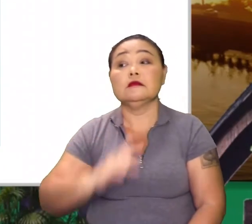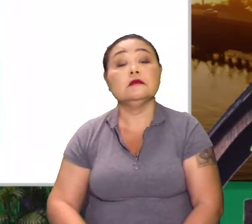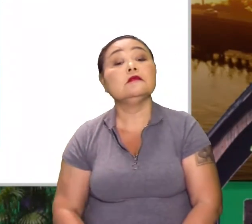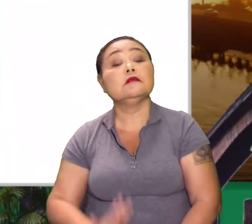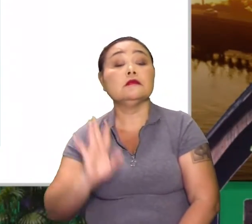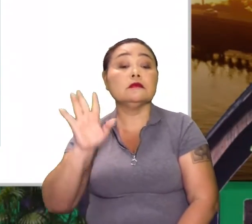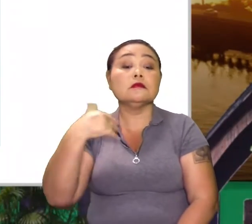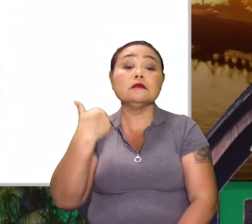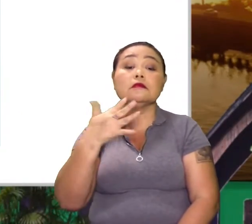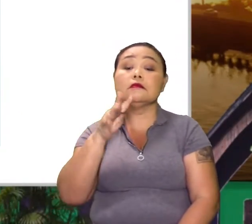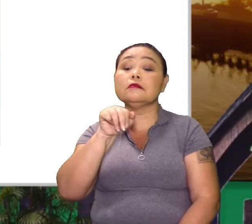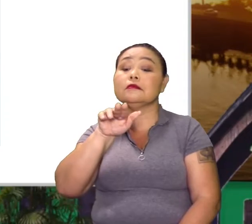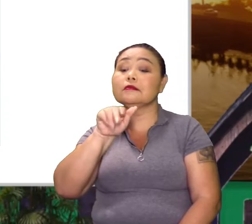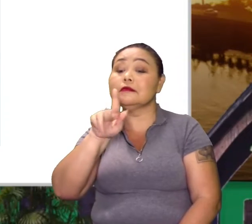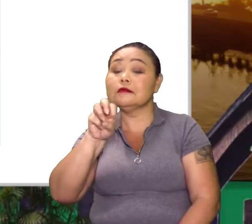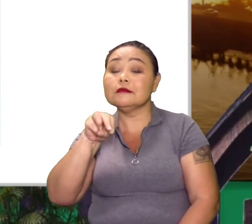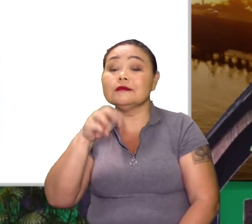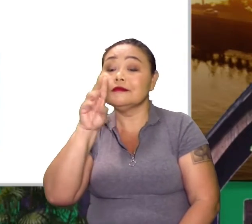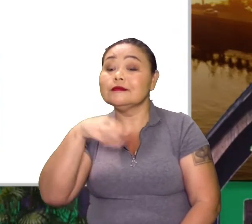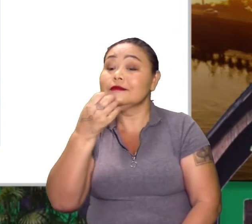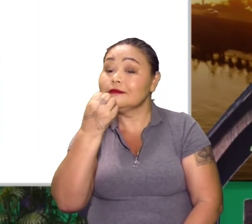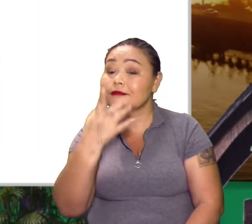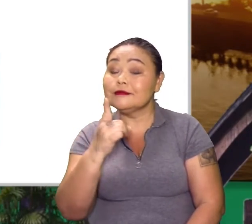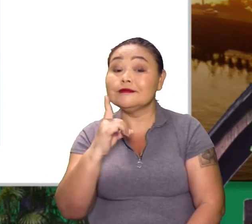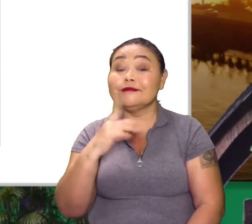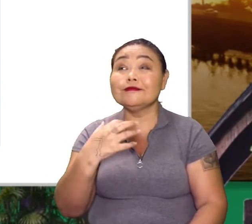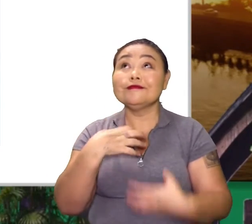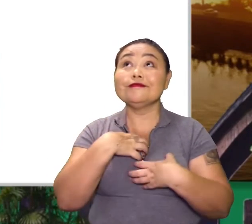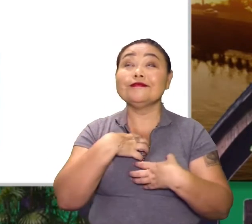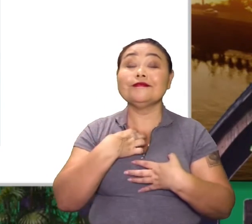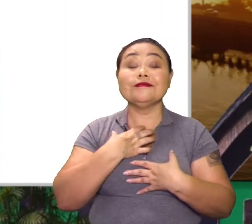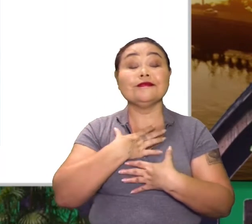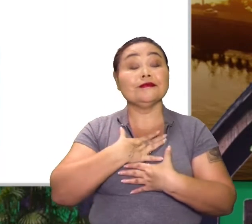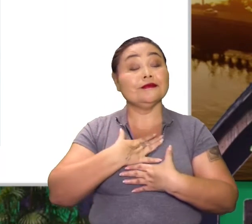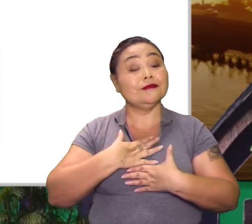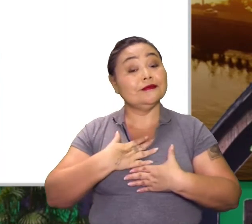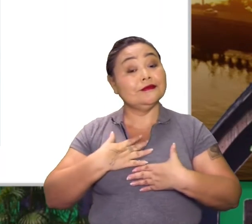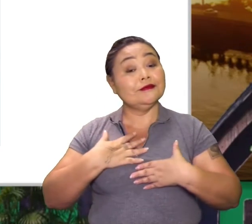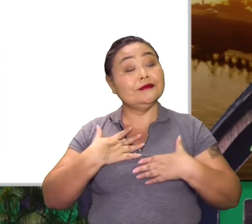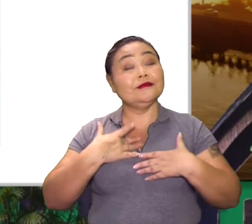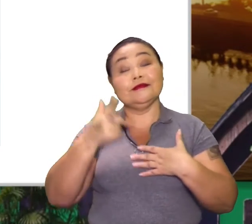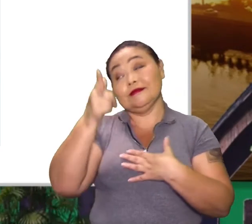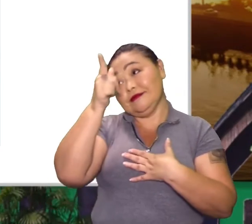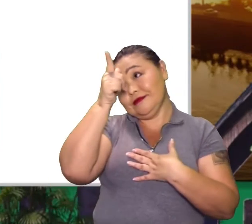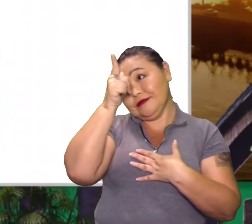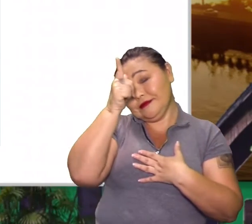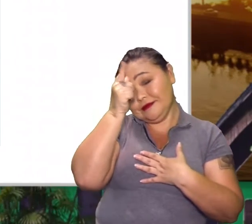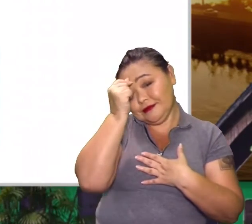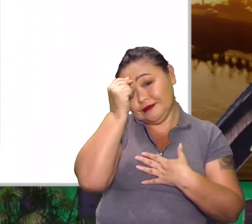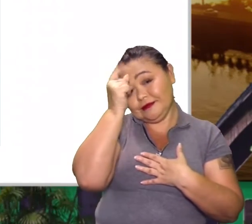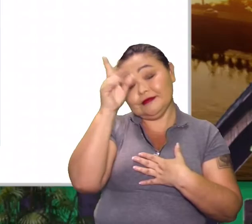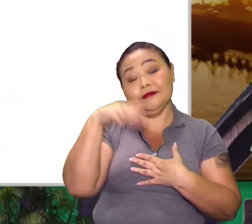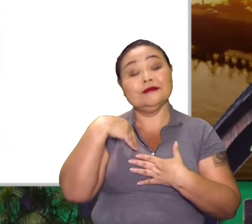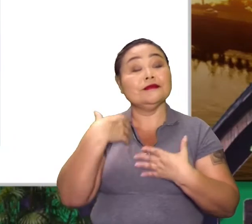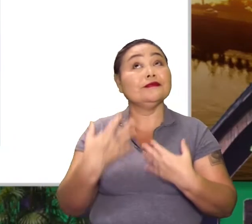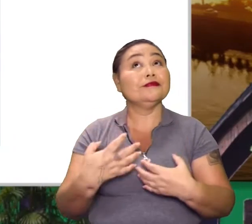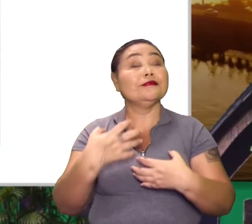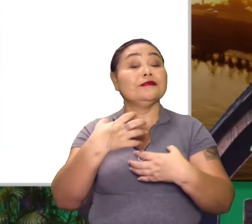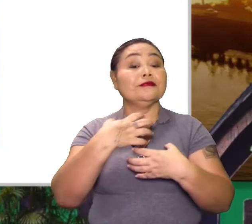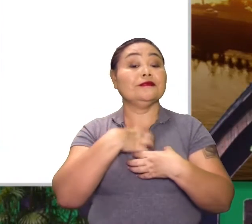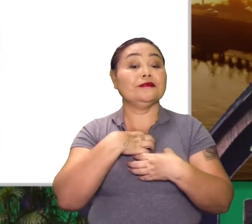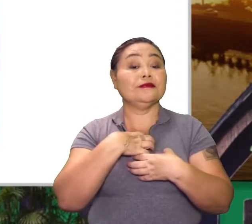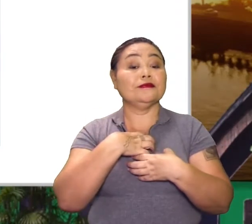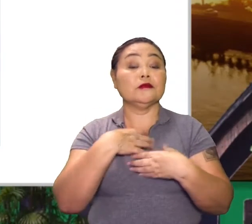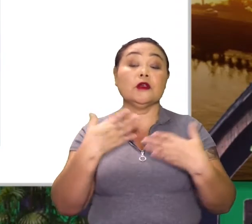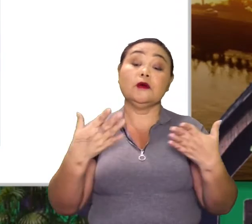temos. Mas essa friagem é boa porque nos causa uma sensação de alívio, nos causa uma sensação